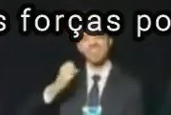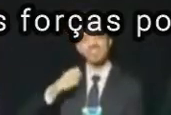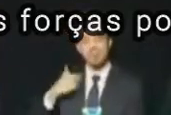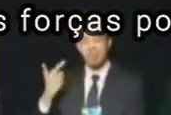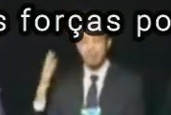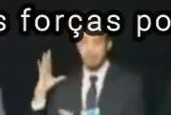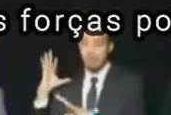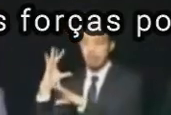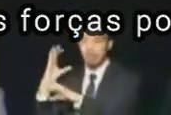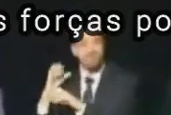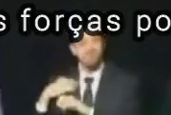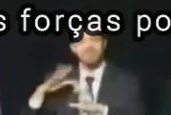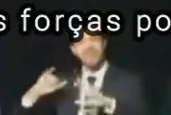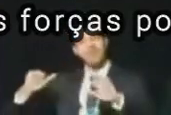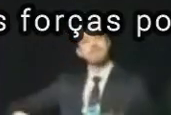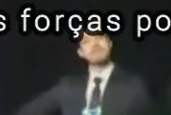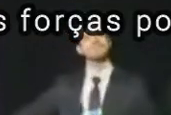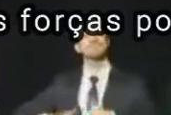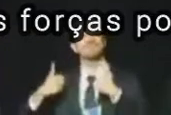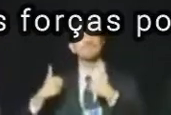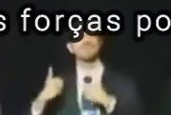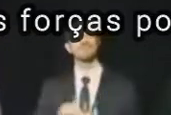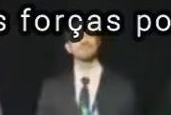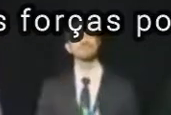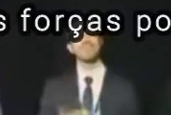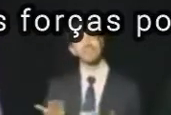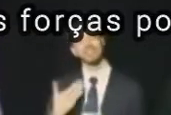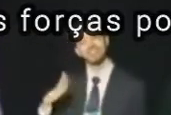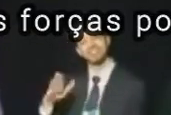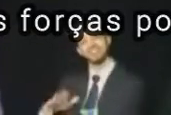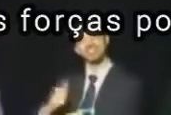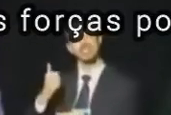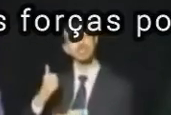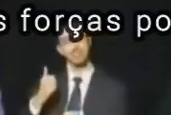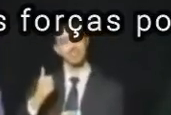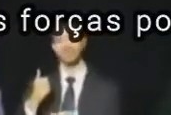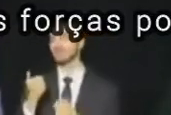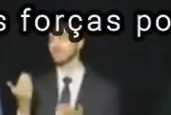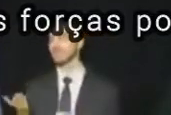ano. Queria chamar como um simbolismo aqui, né?